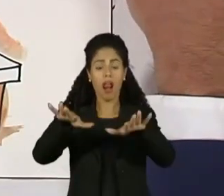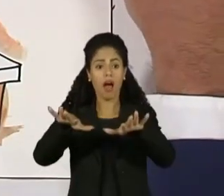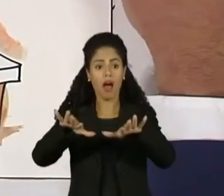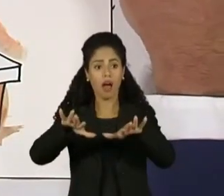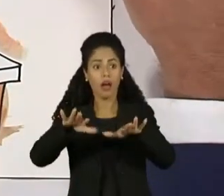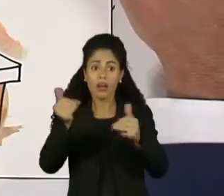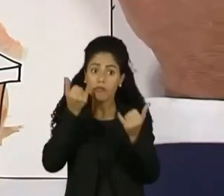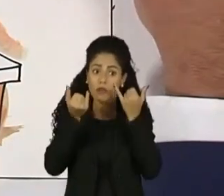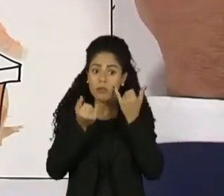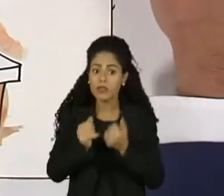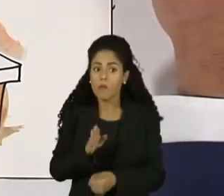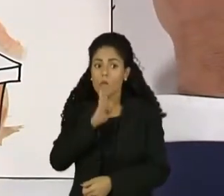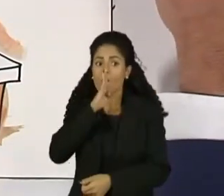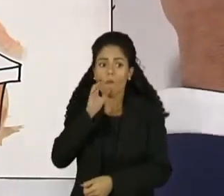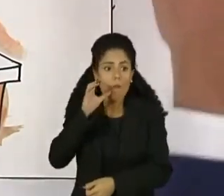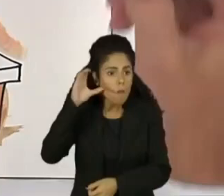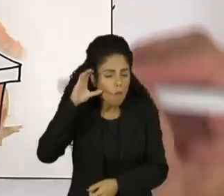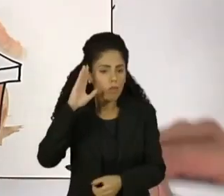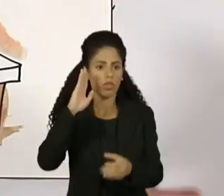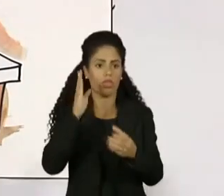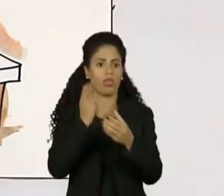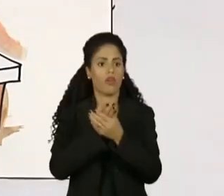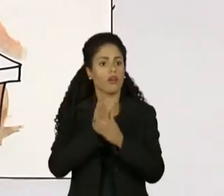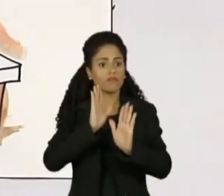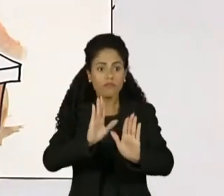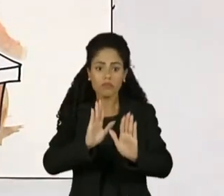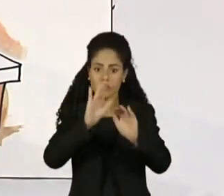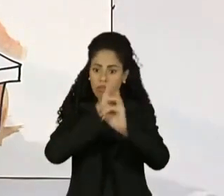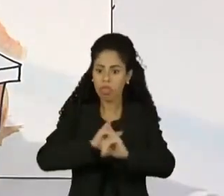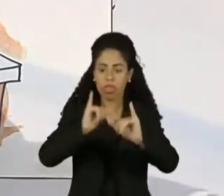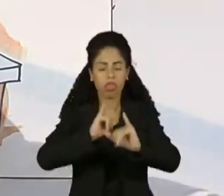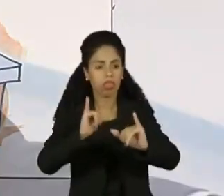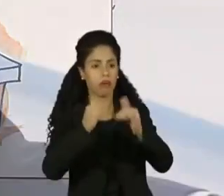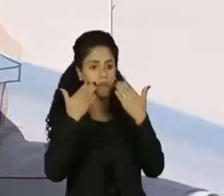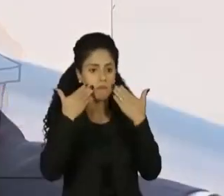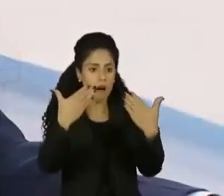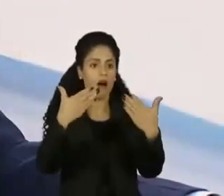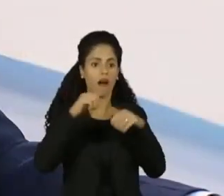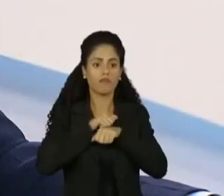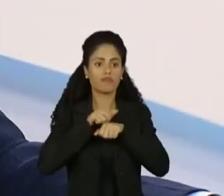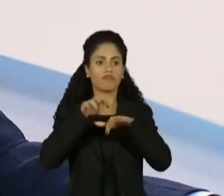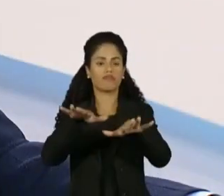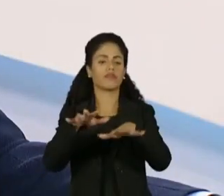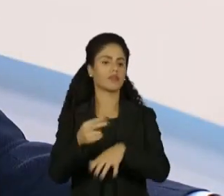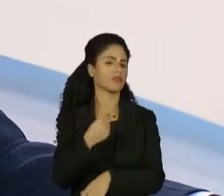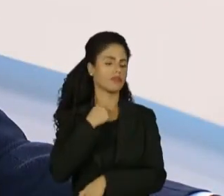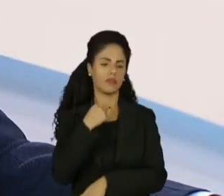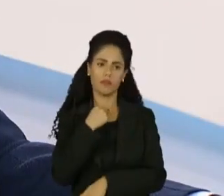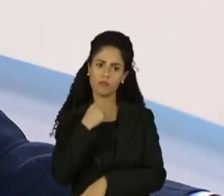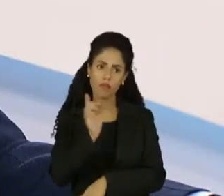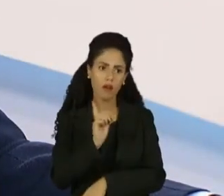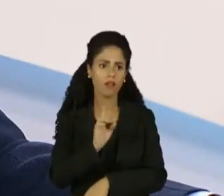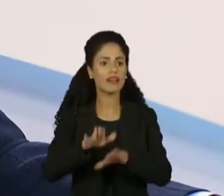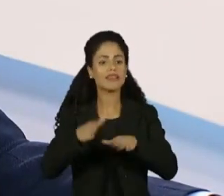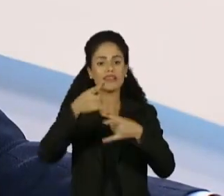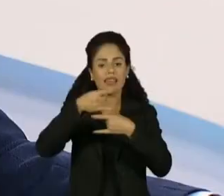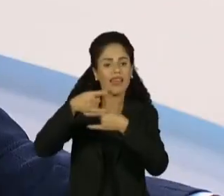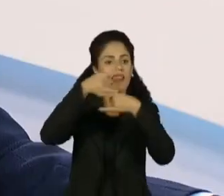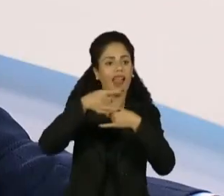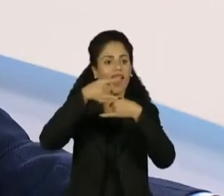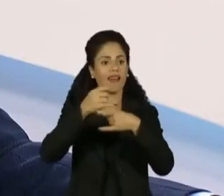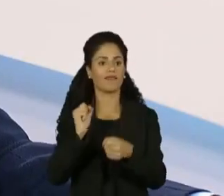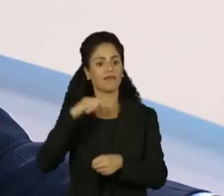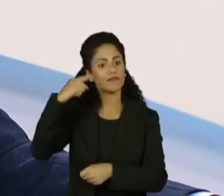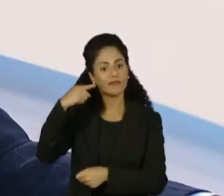não são dadas nem aos investigados, nem aos advogados dos investigados, mas são publicizadas em lives por advogados